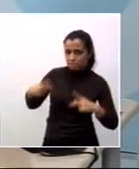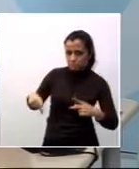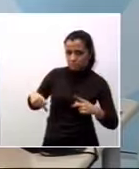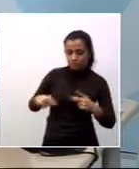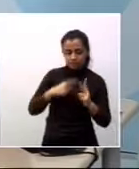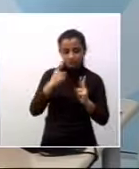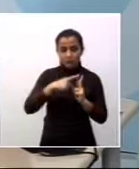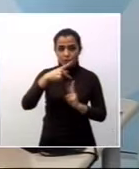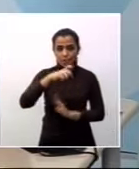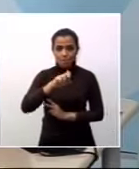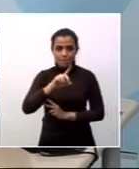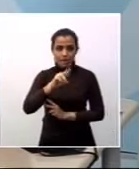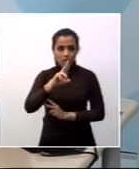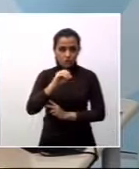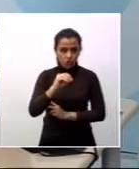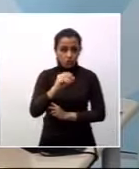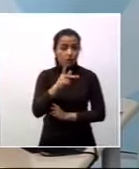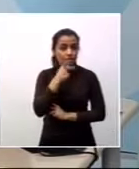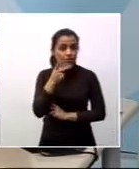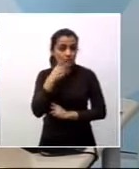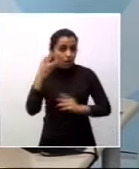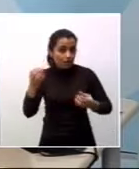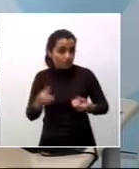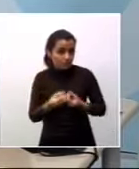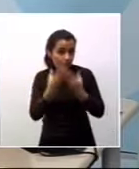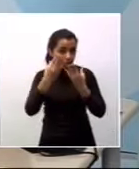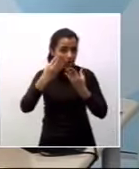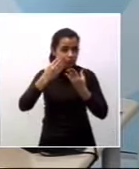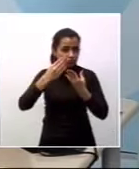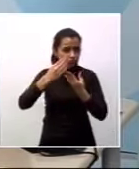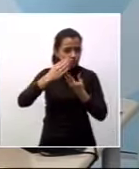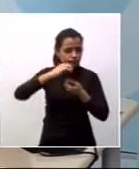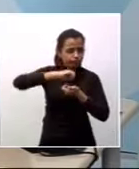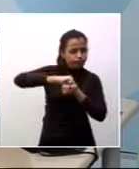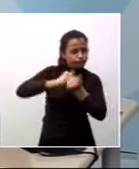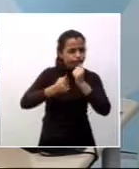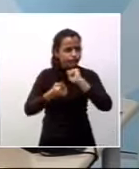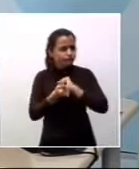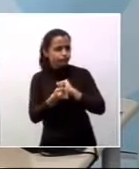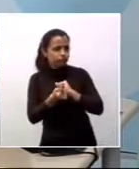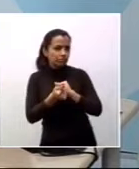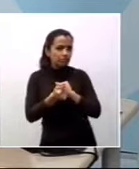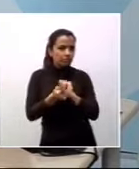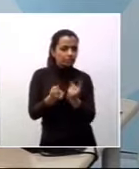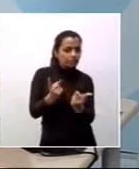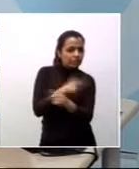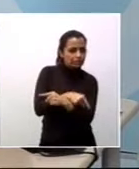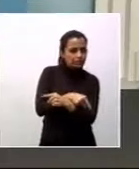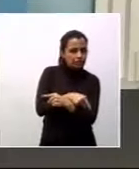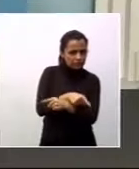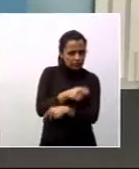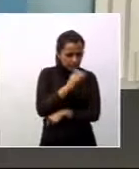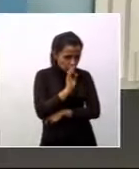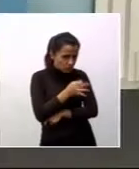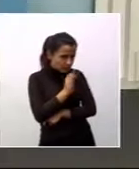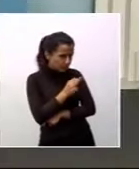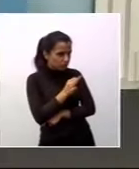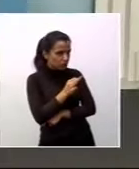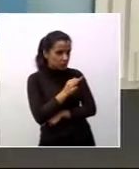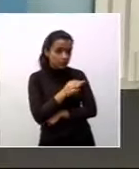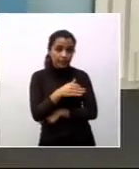o pedro disse que são informações distorcidas e aí professora eles estão certos e